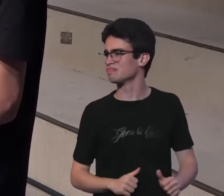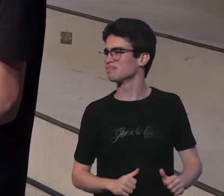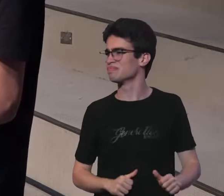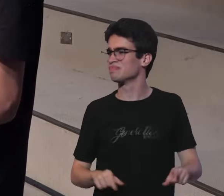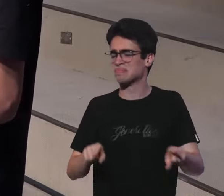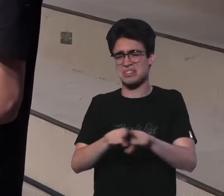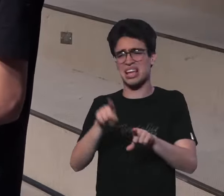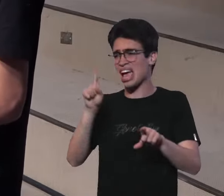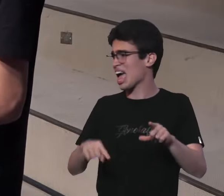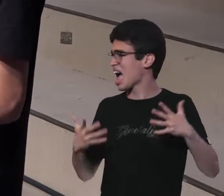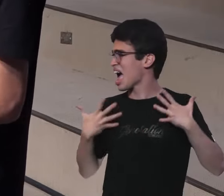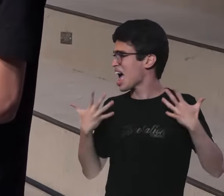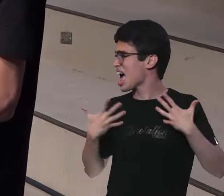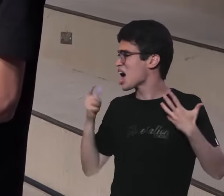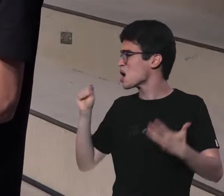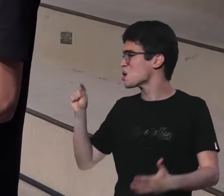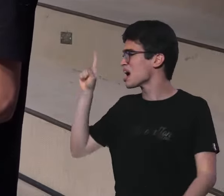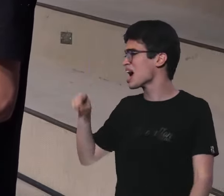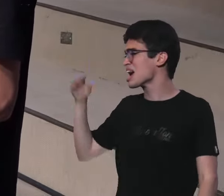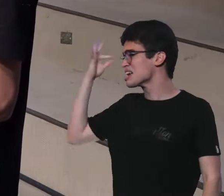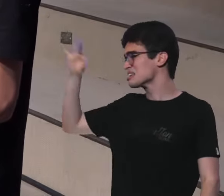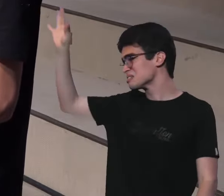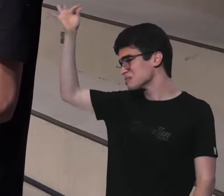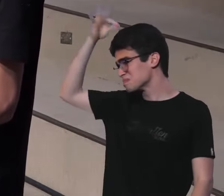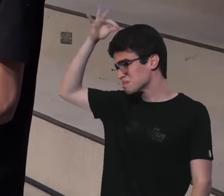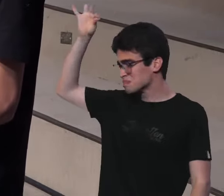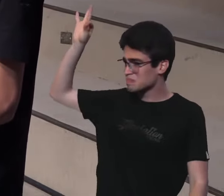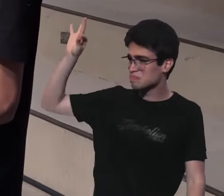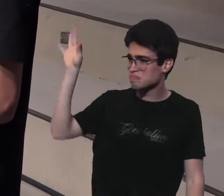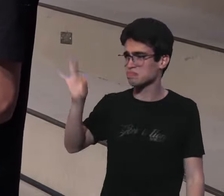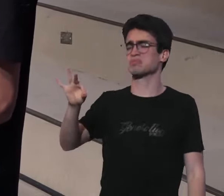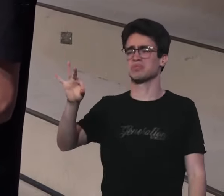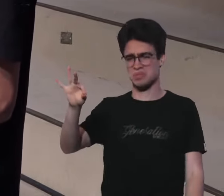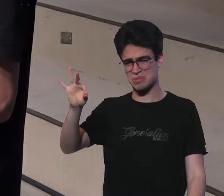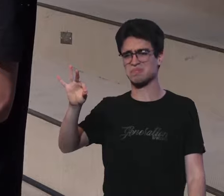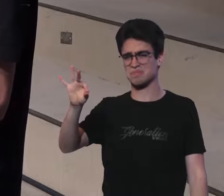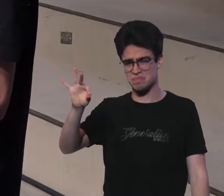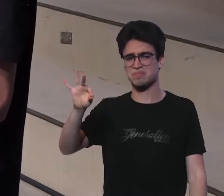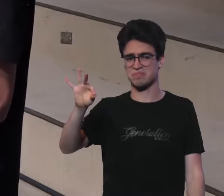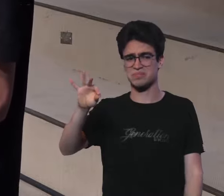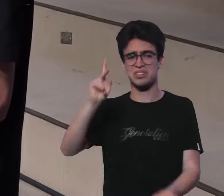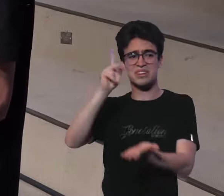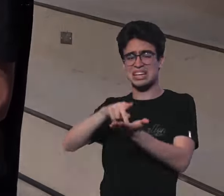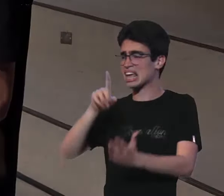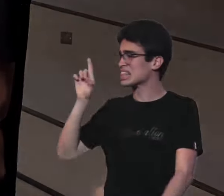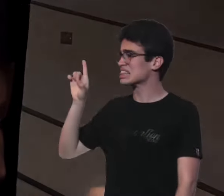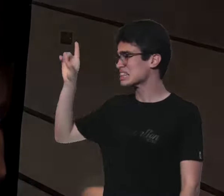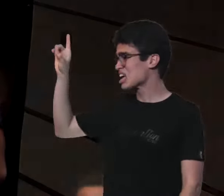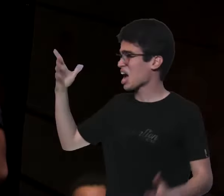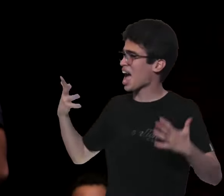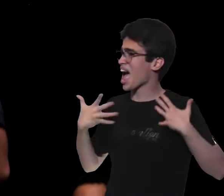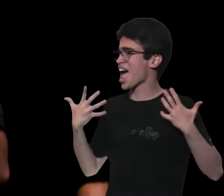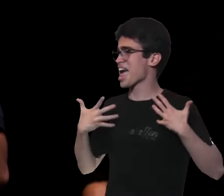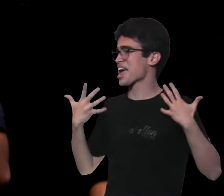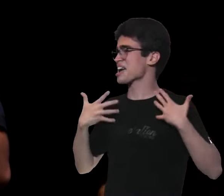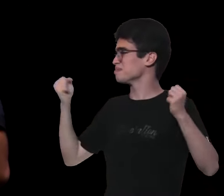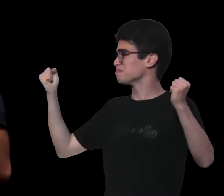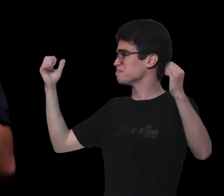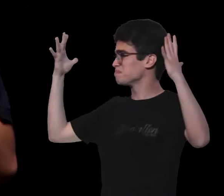uma alegria que vem do Espírito Santo, Deus. Que o Senhor nos tome com a sua alegria hoje,